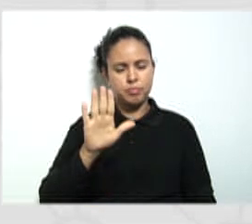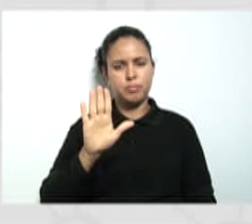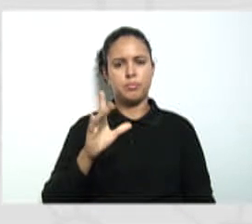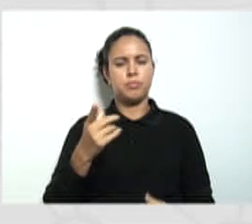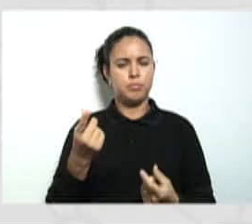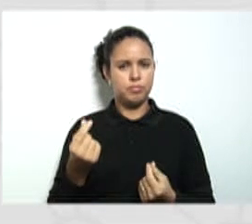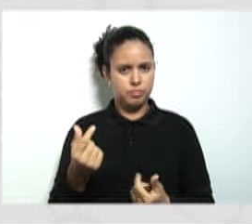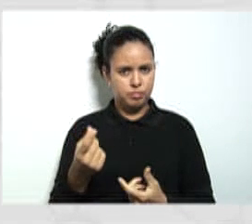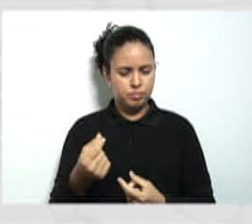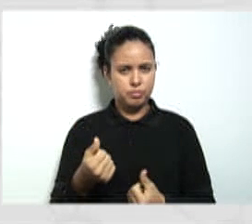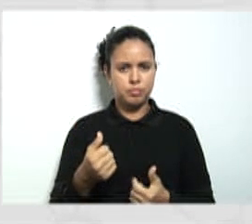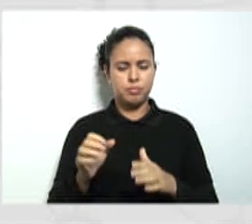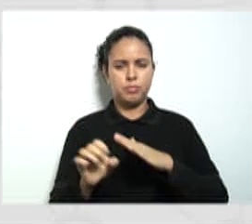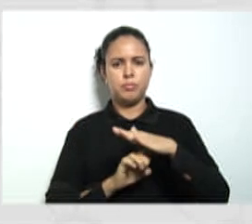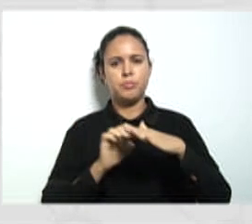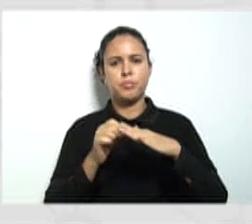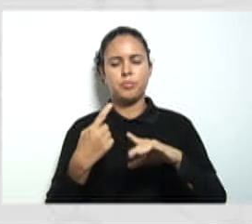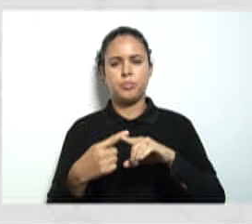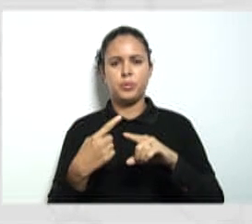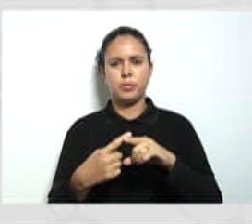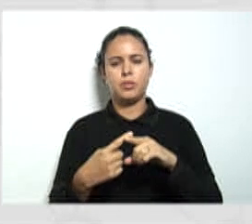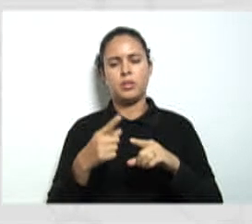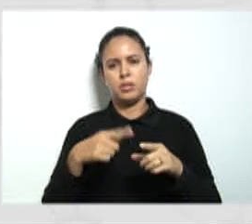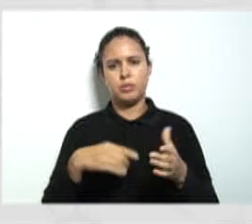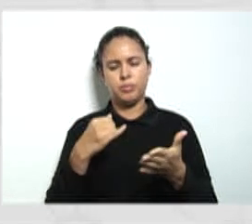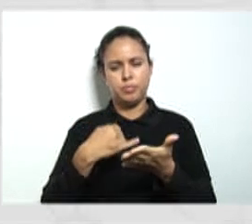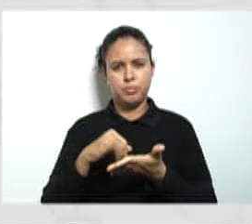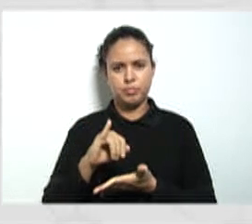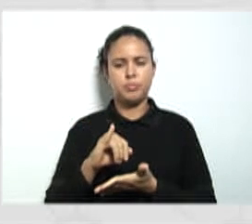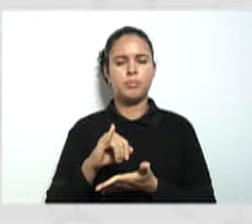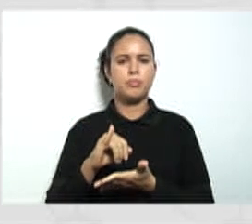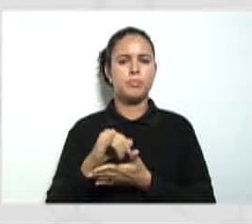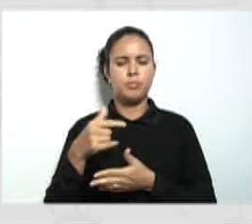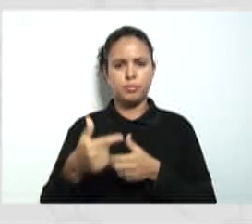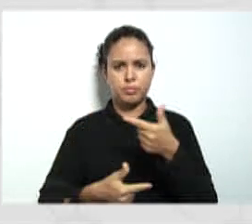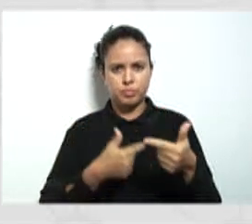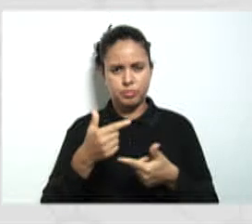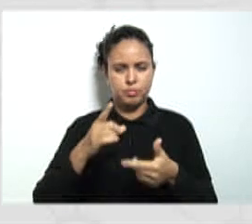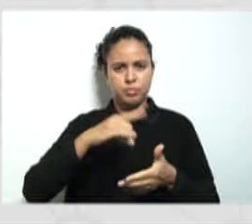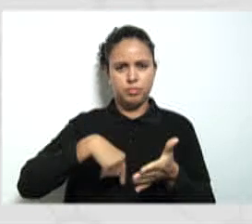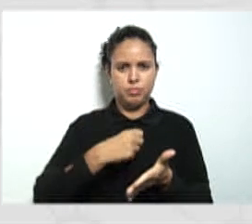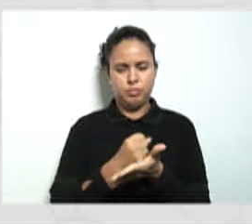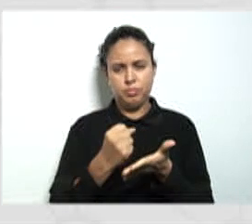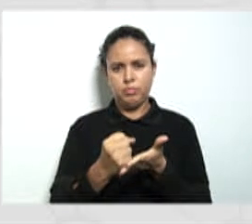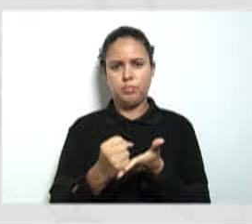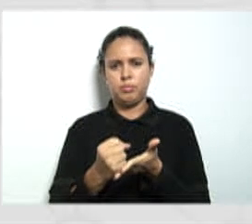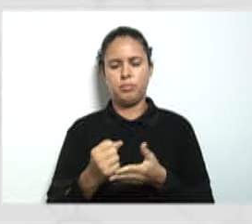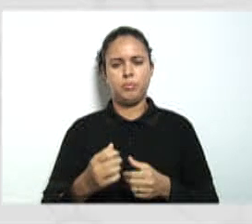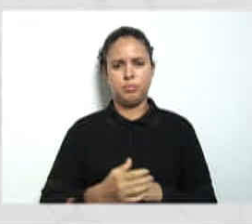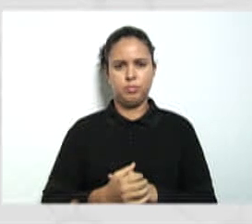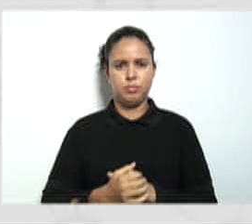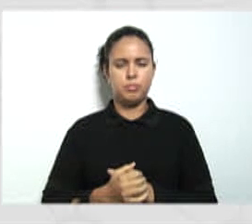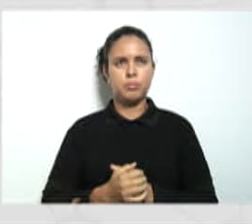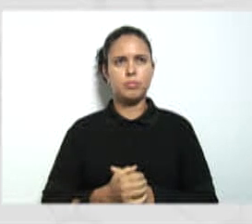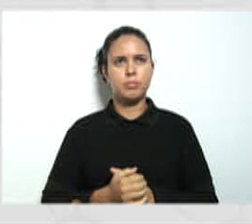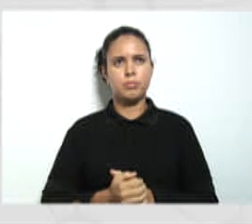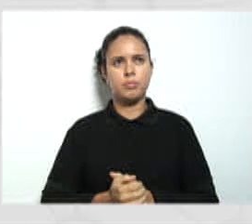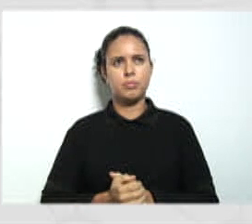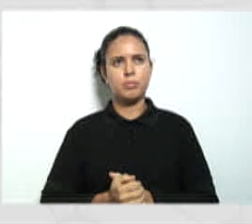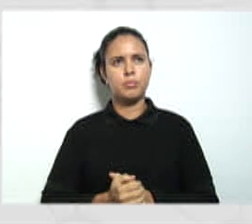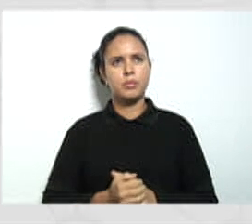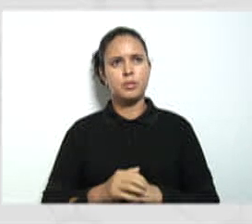as empresas, devido ao alto custo dos encargos trabalhistas, dos custos dos tributos trabalhistas.